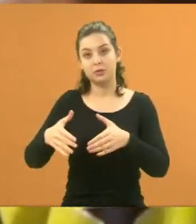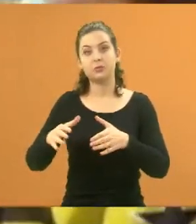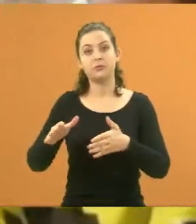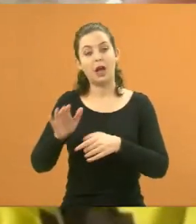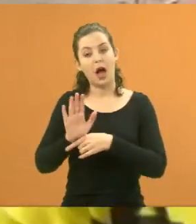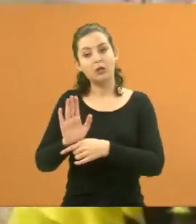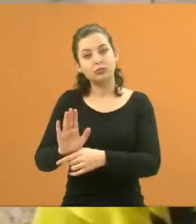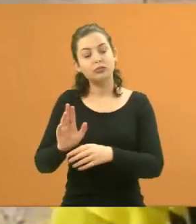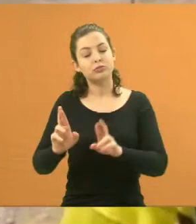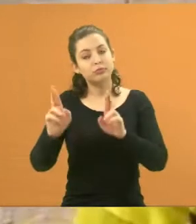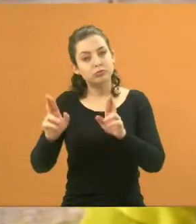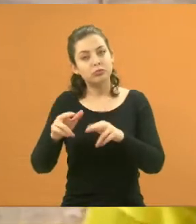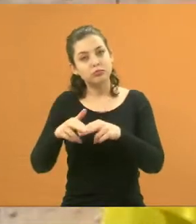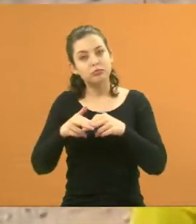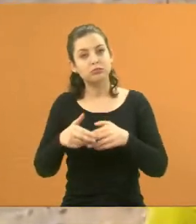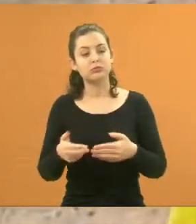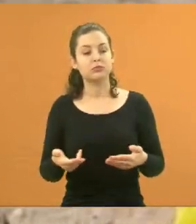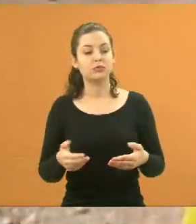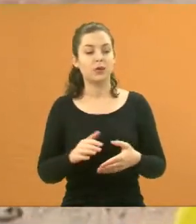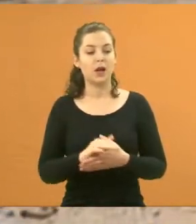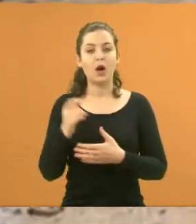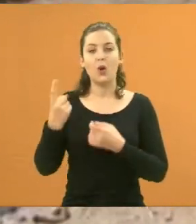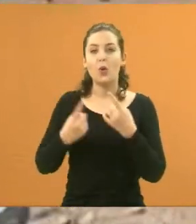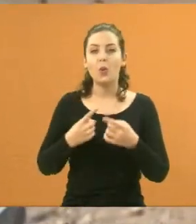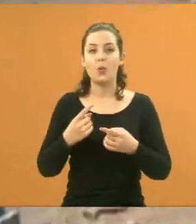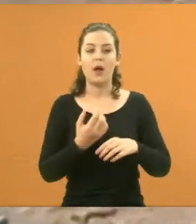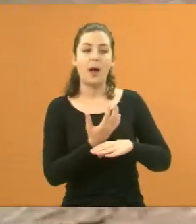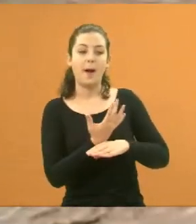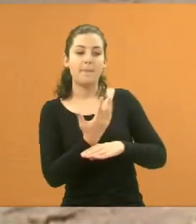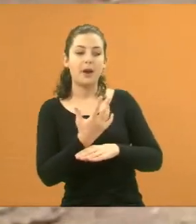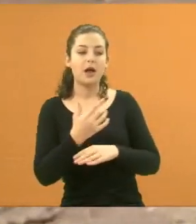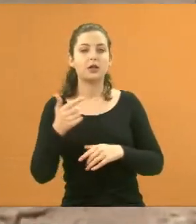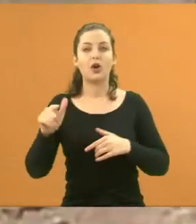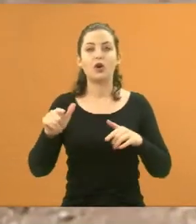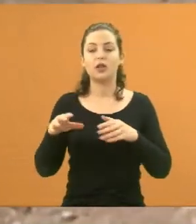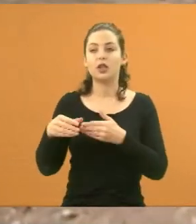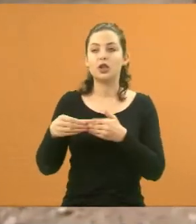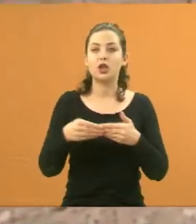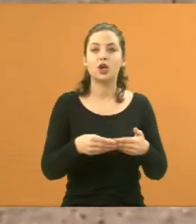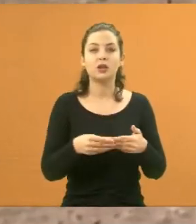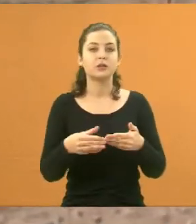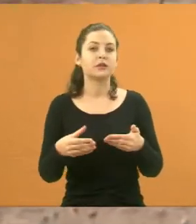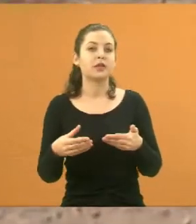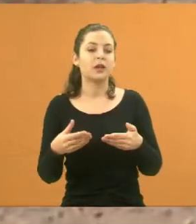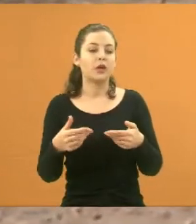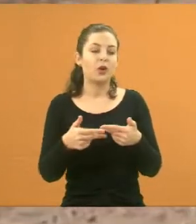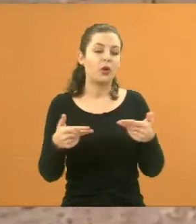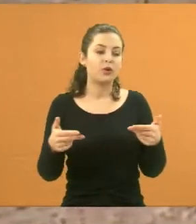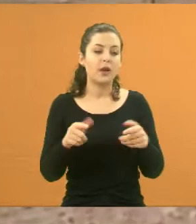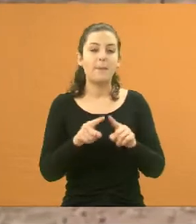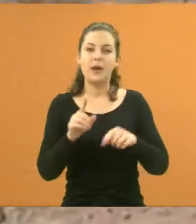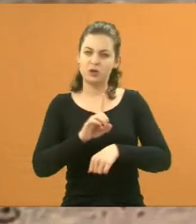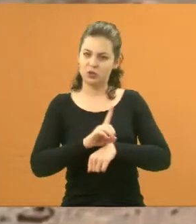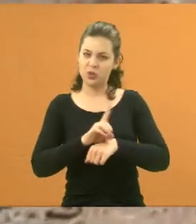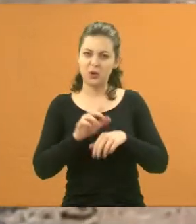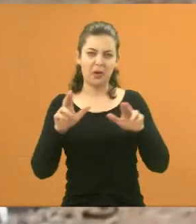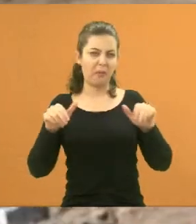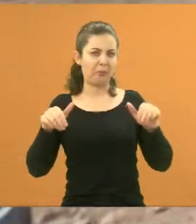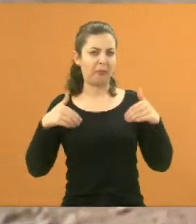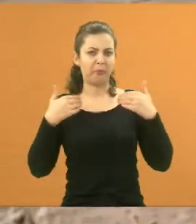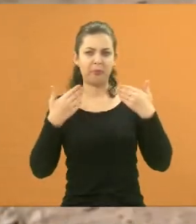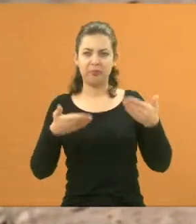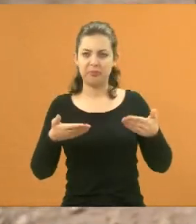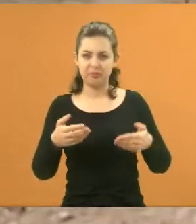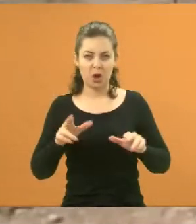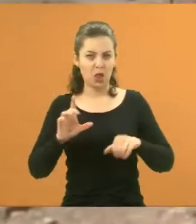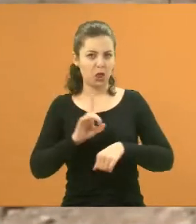né? Teve outro aí que trouxe uma planta, outro trouxe pneu. E a gente tem... Mas o dono vocês nunca viram a cara dele?